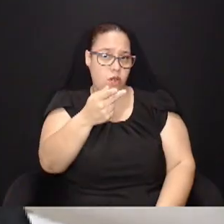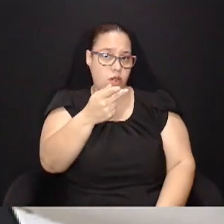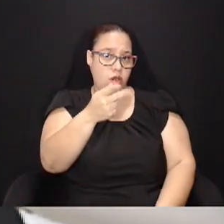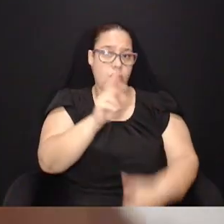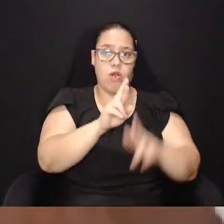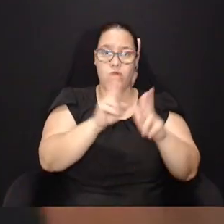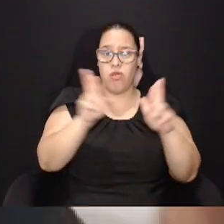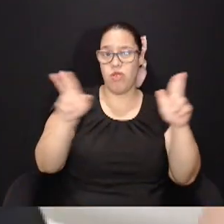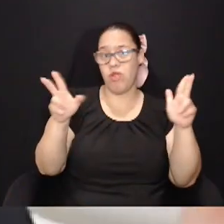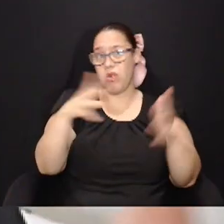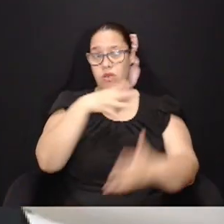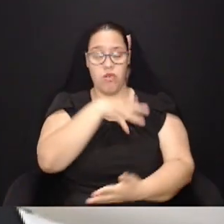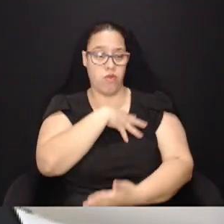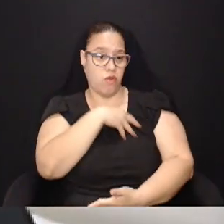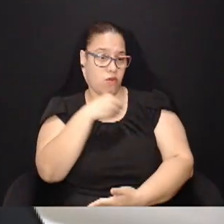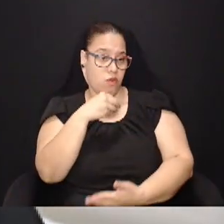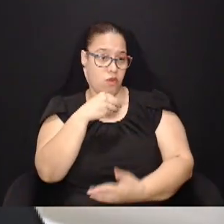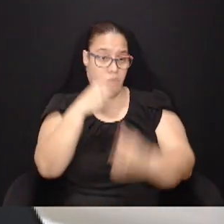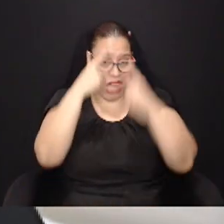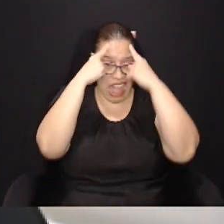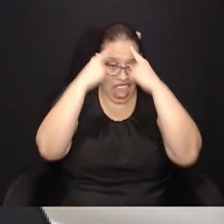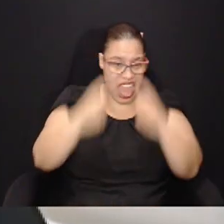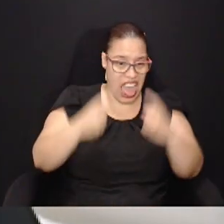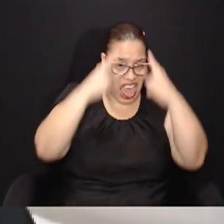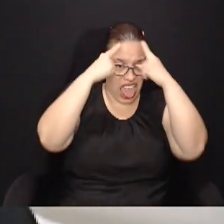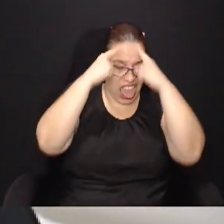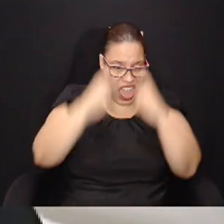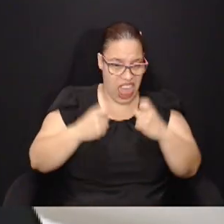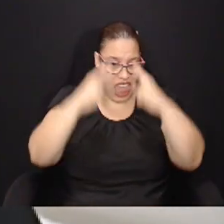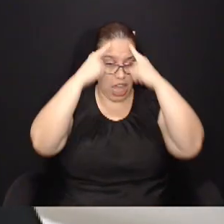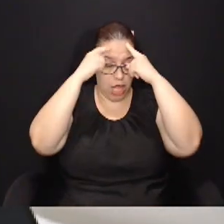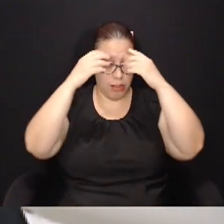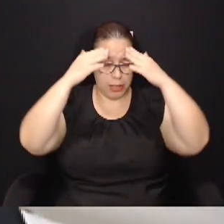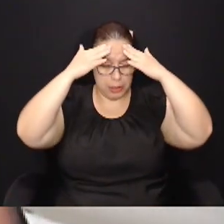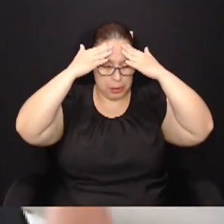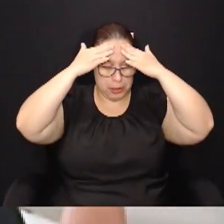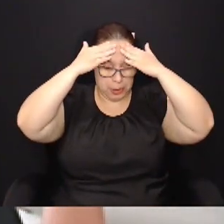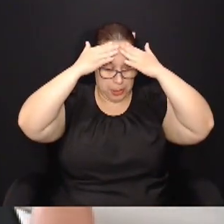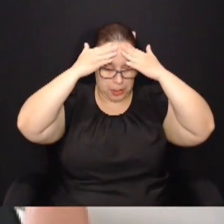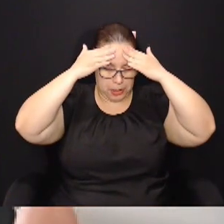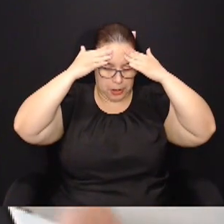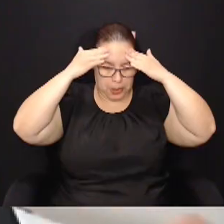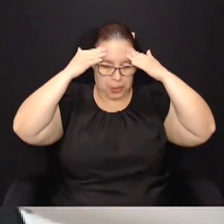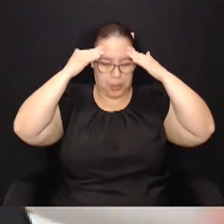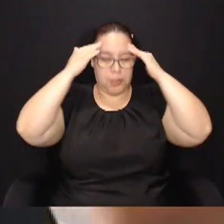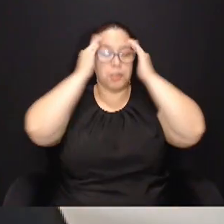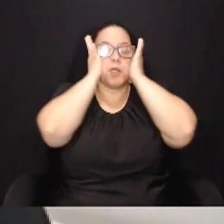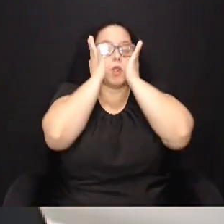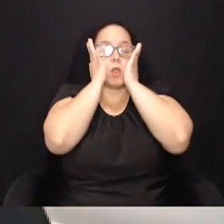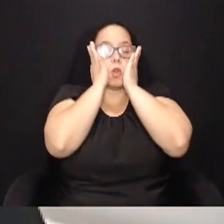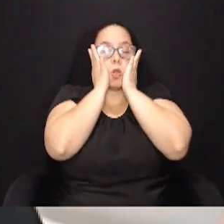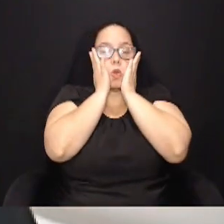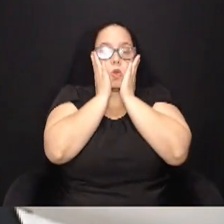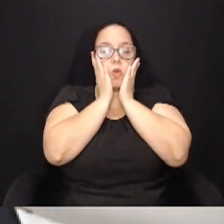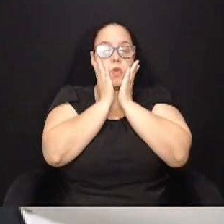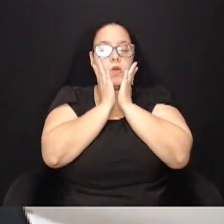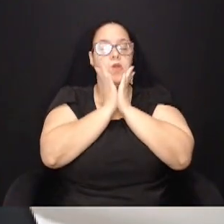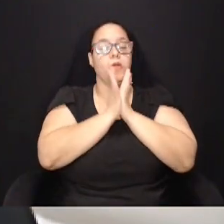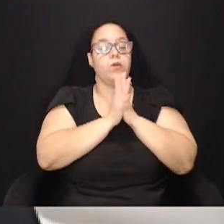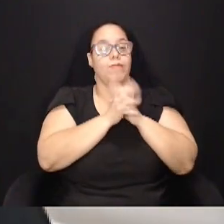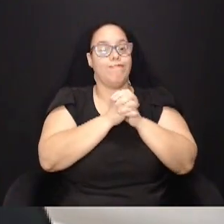filho, violentando a sua mente de uma forma que a gente se pergunta, é